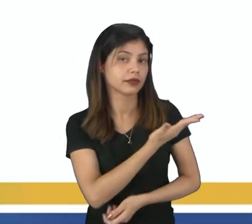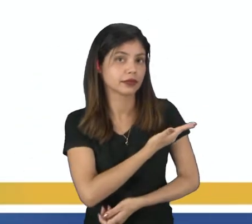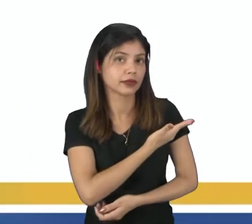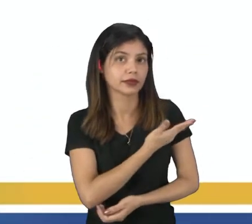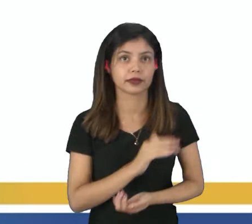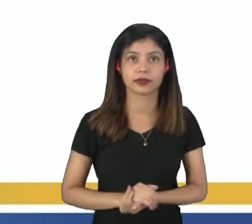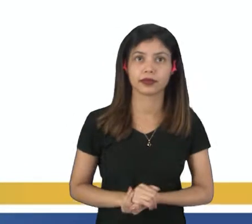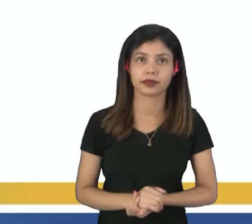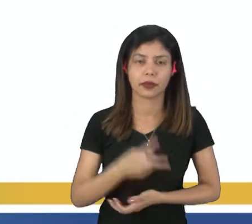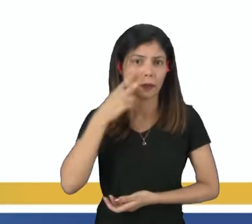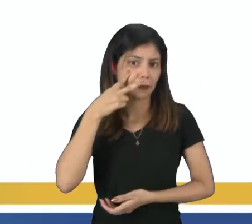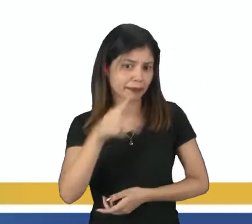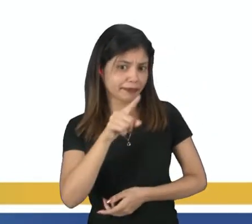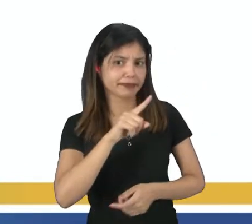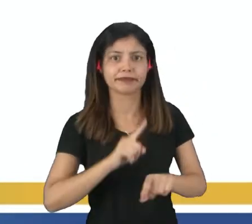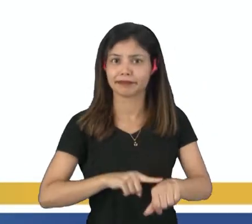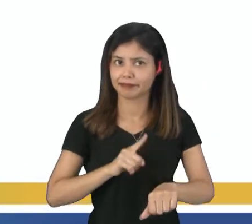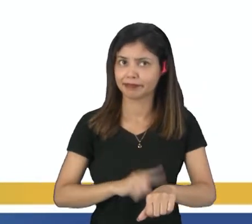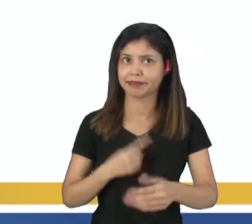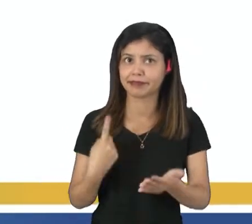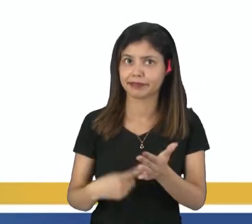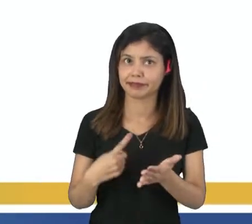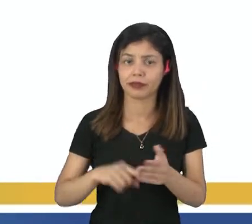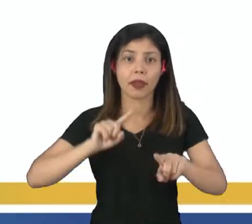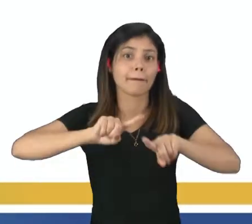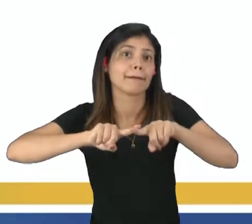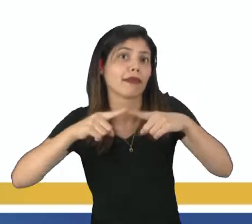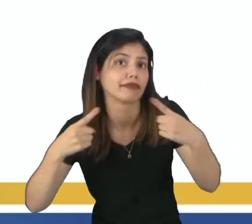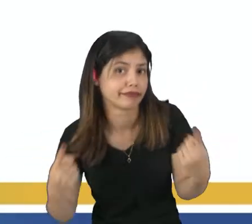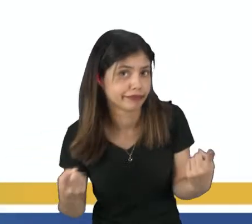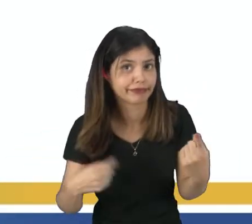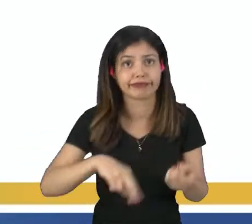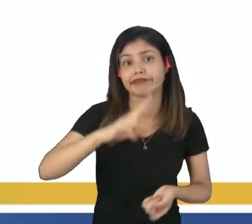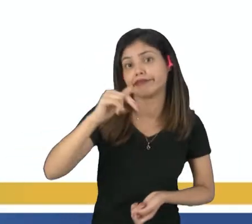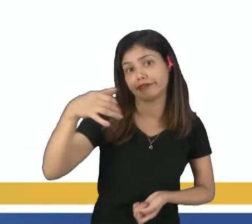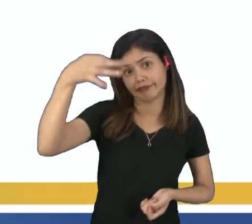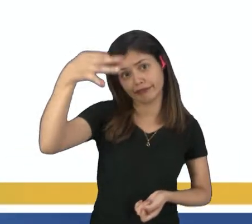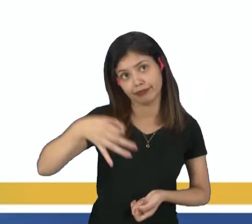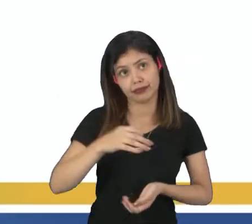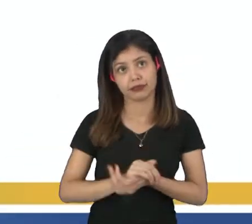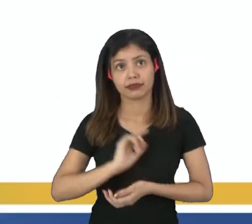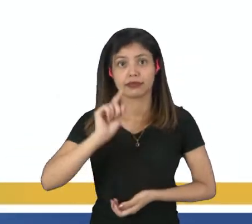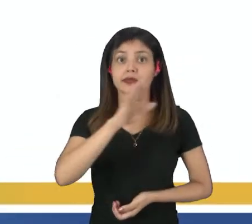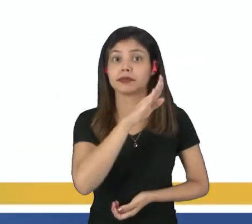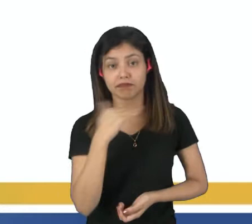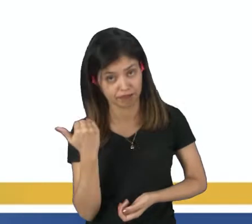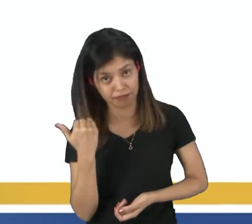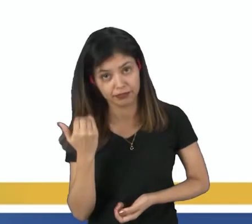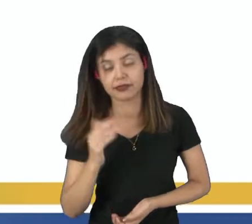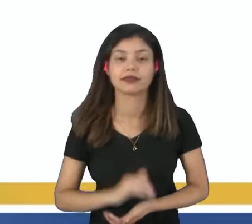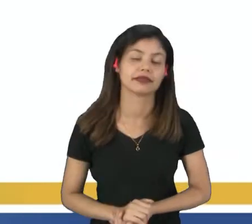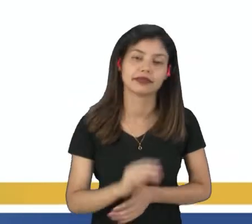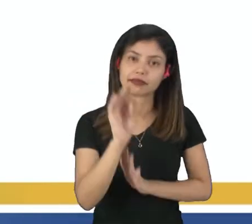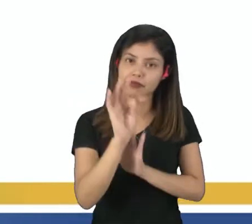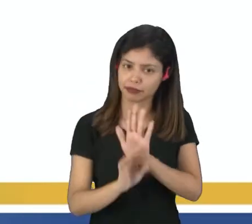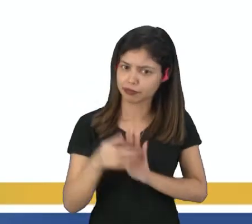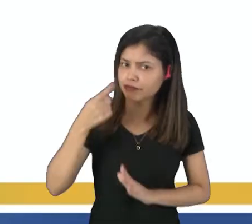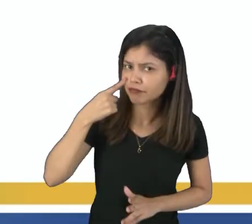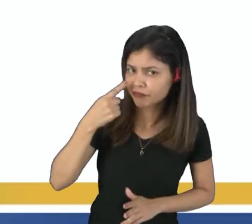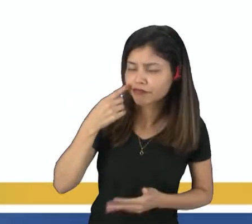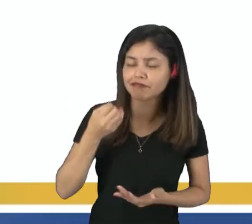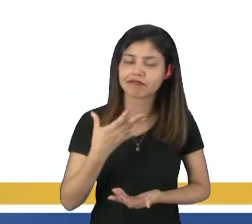amigos, marca de se ver, mas nunca dá certo e morre. Texto